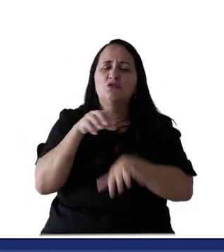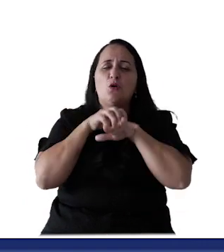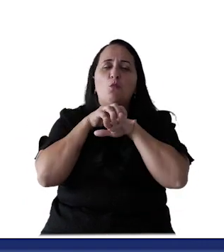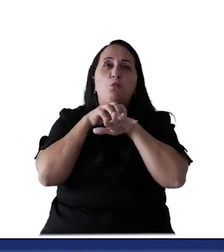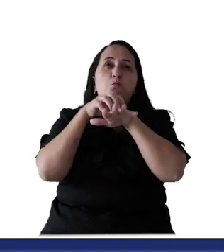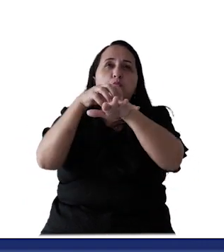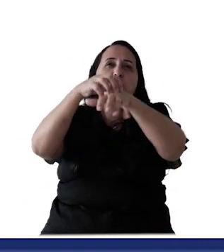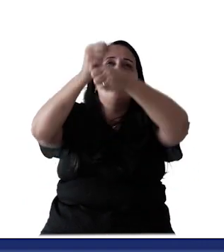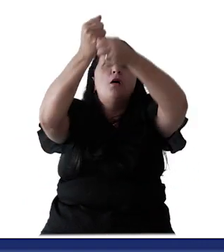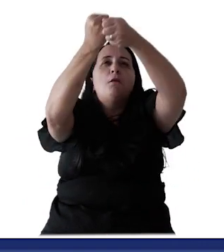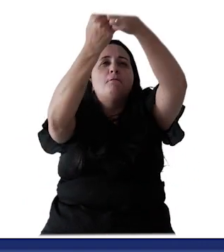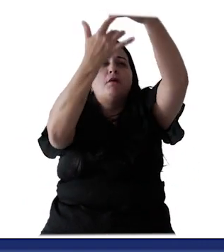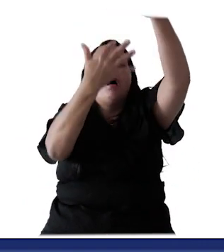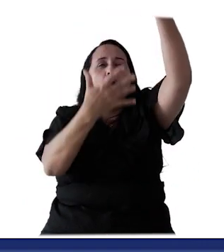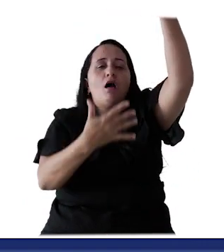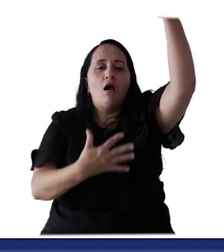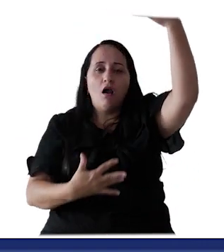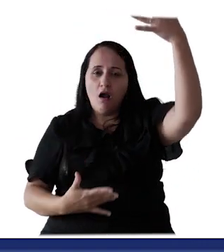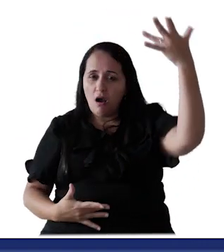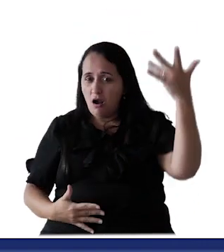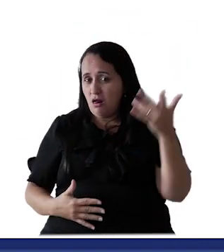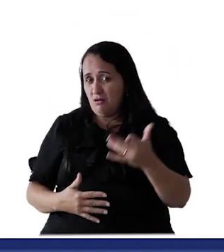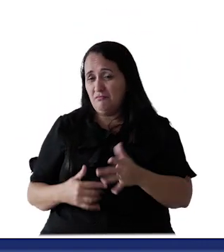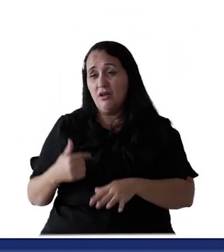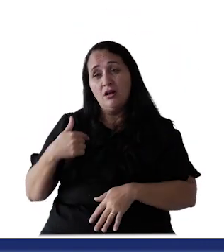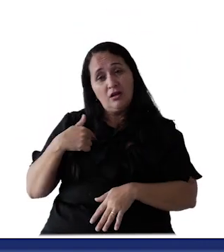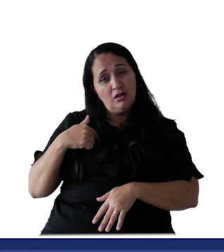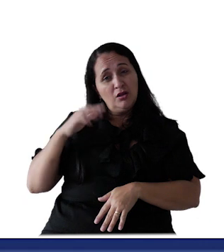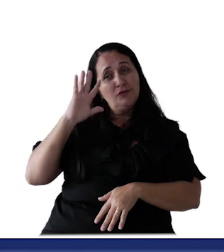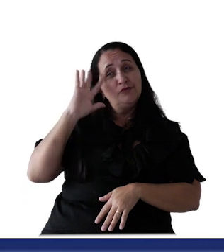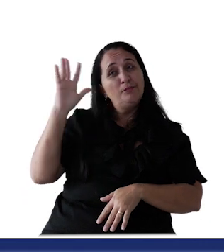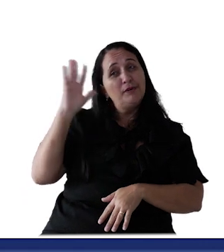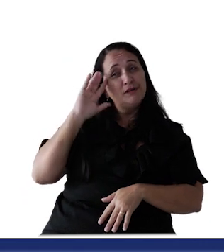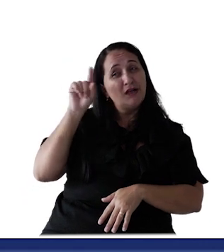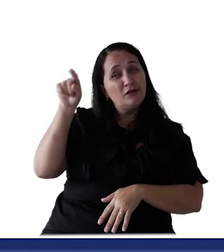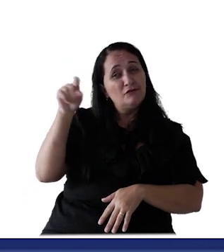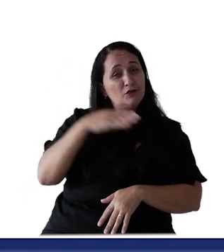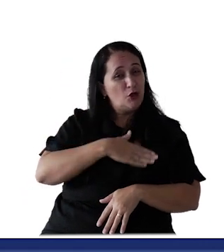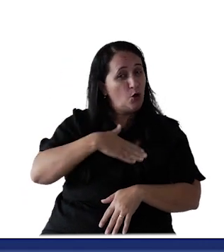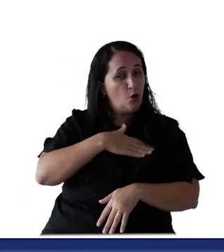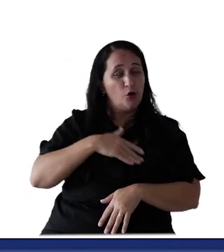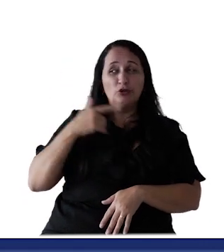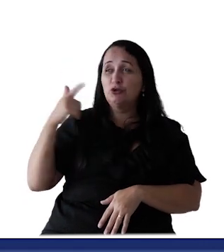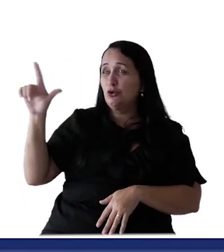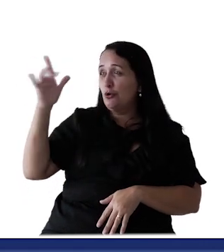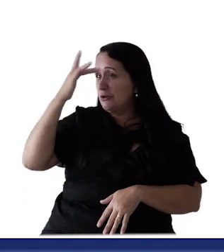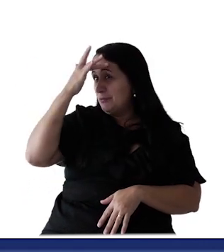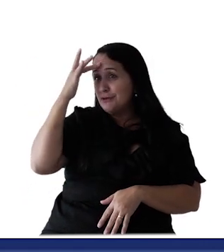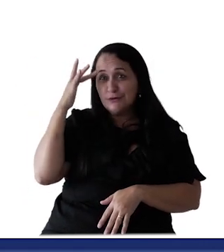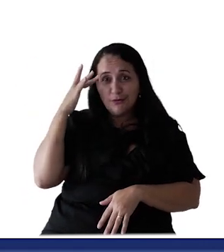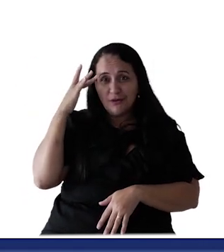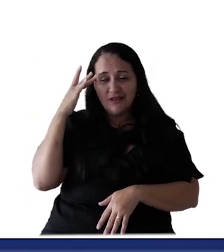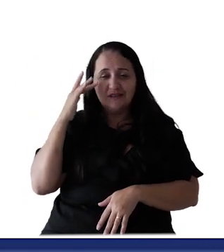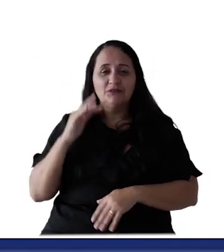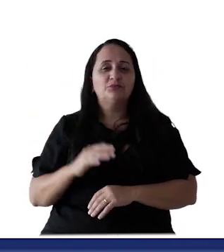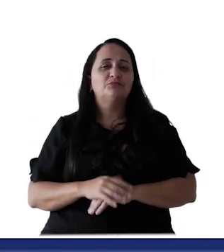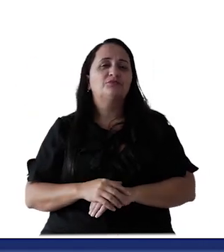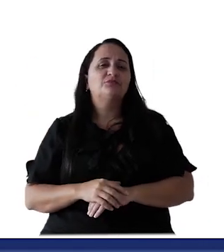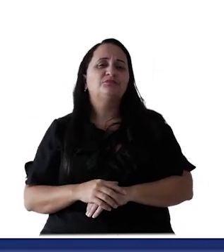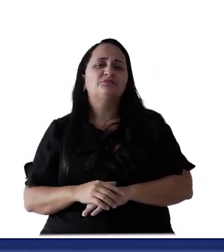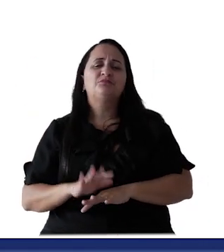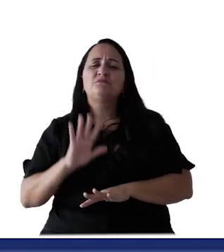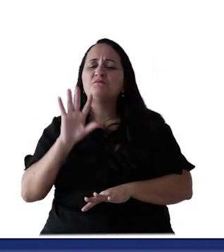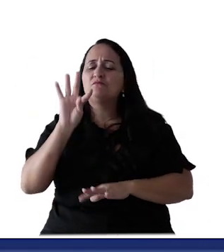recados. Breve, vou começar a pensar que você gosta de outro. Pois bem, a